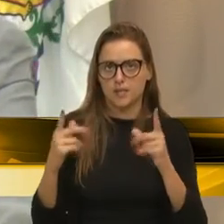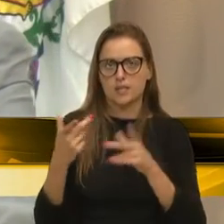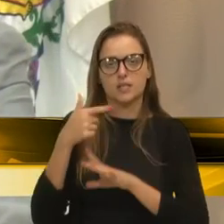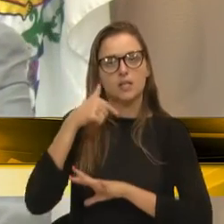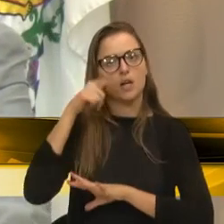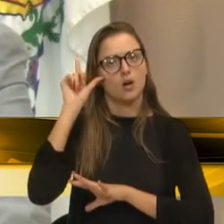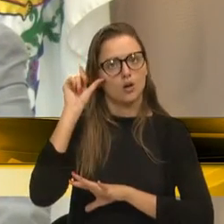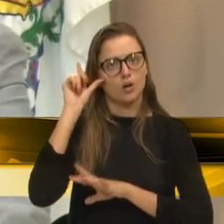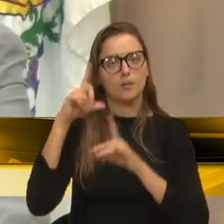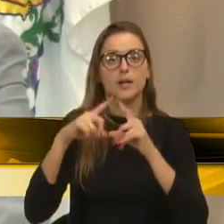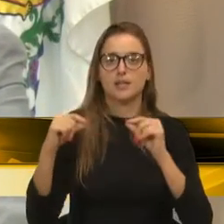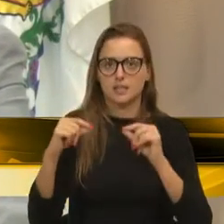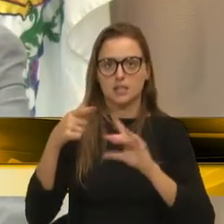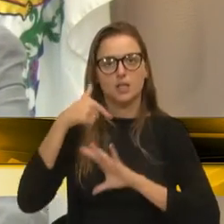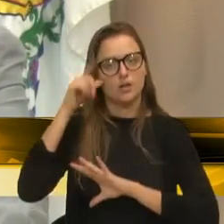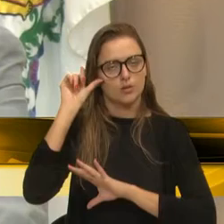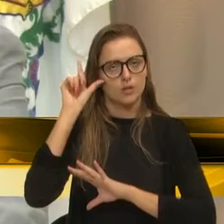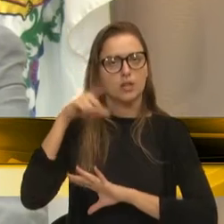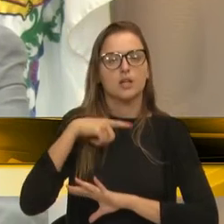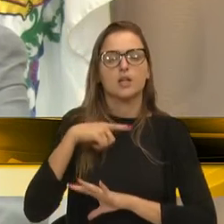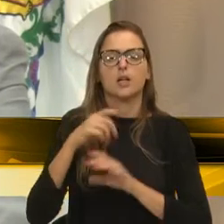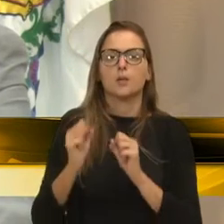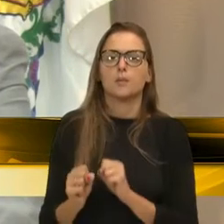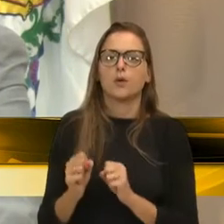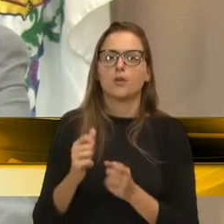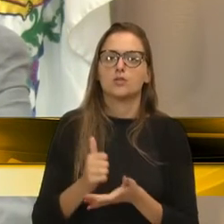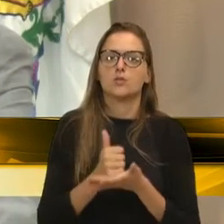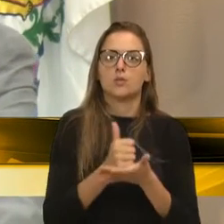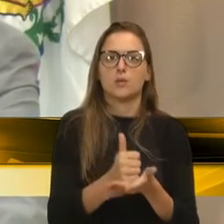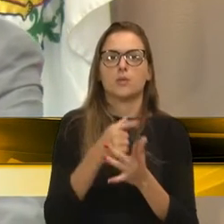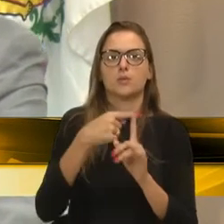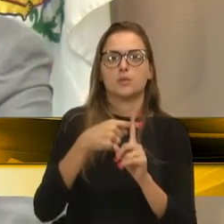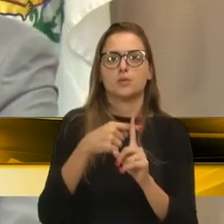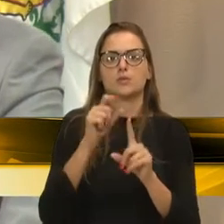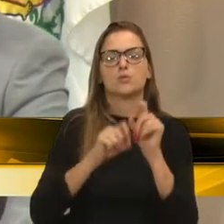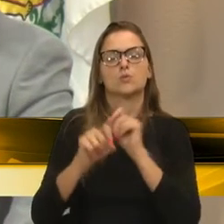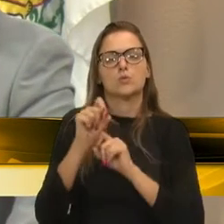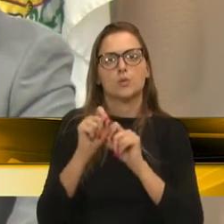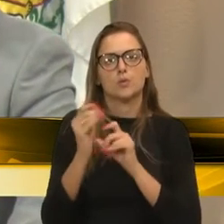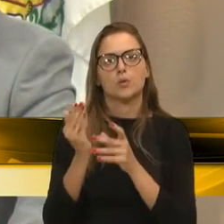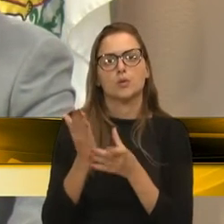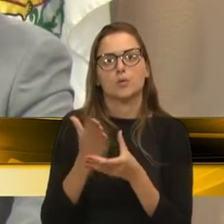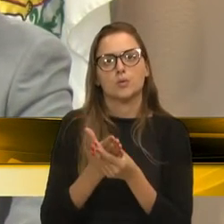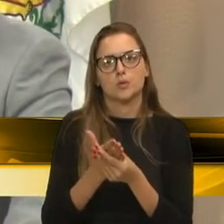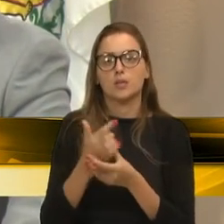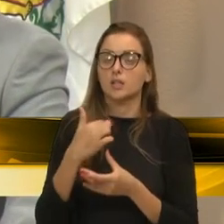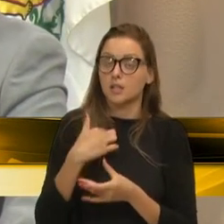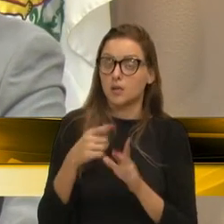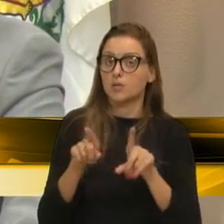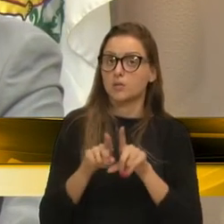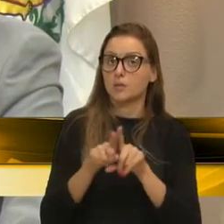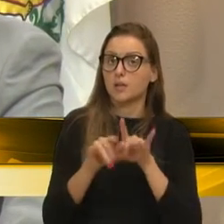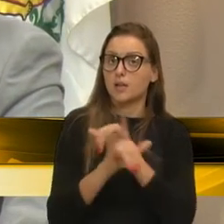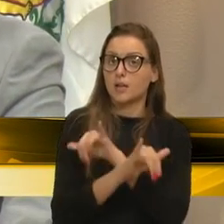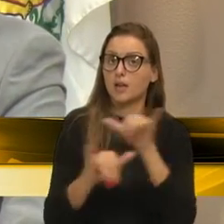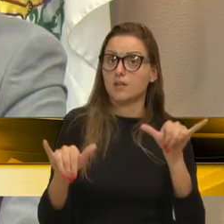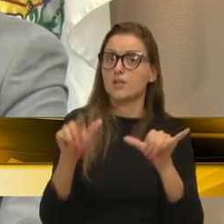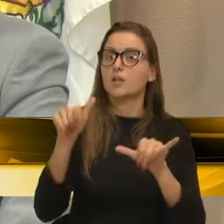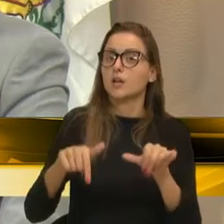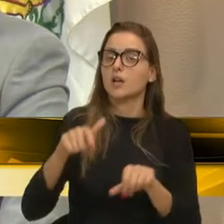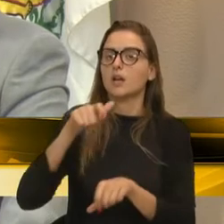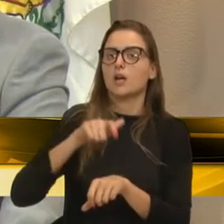sim, frutos positivos com relação ao desfecho desse caso. E eu chamo a atenção que é o